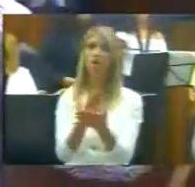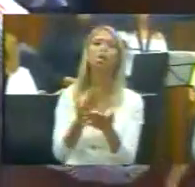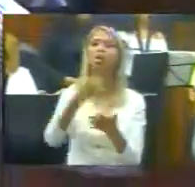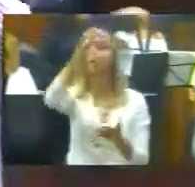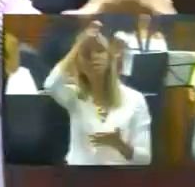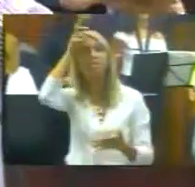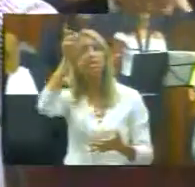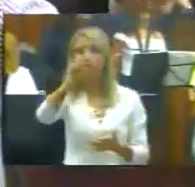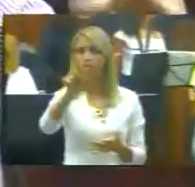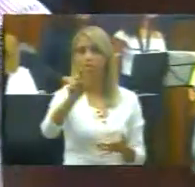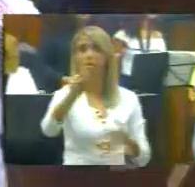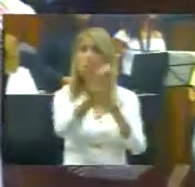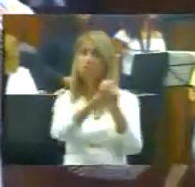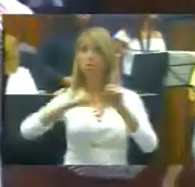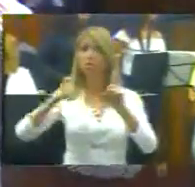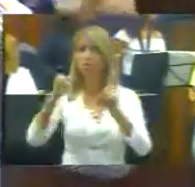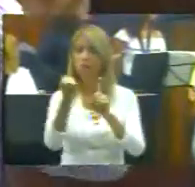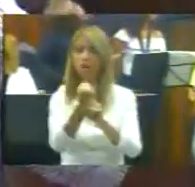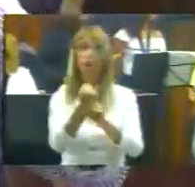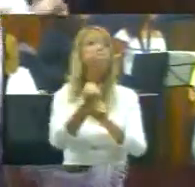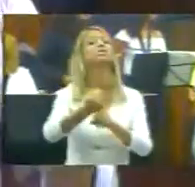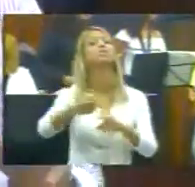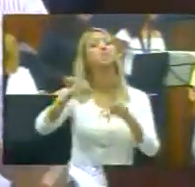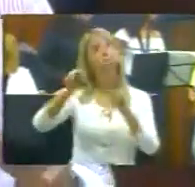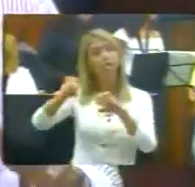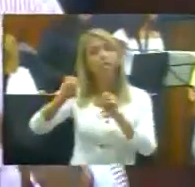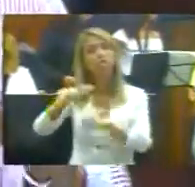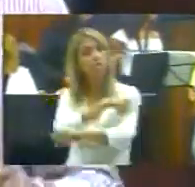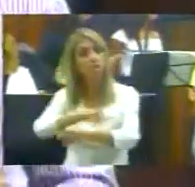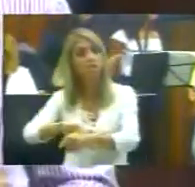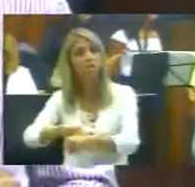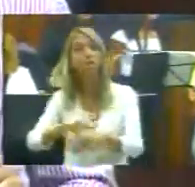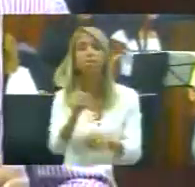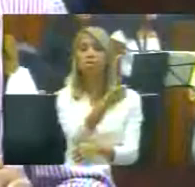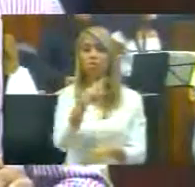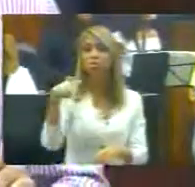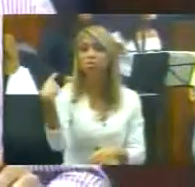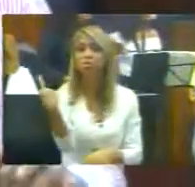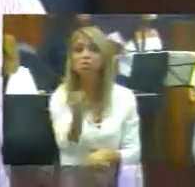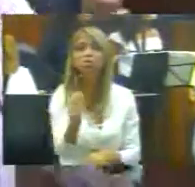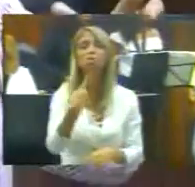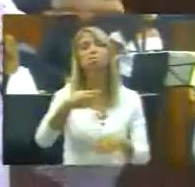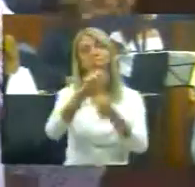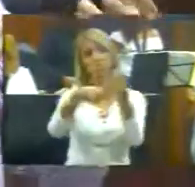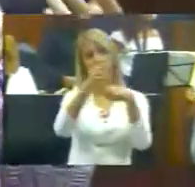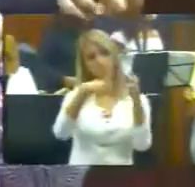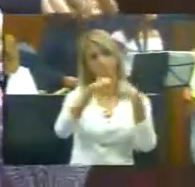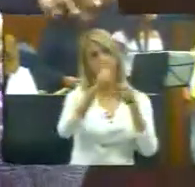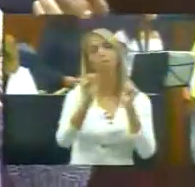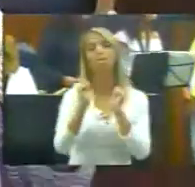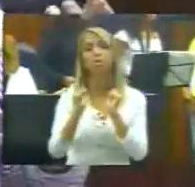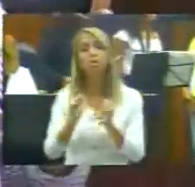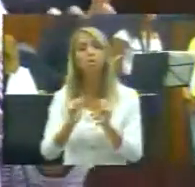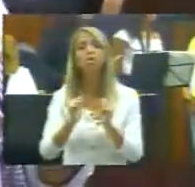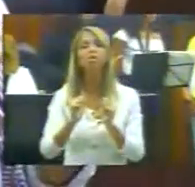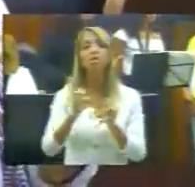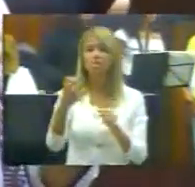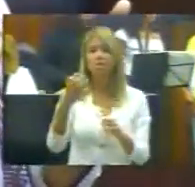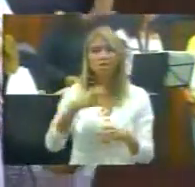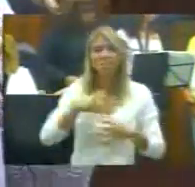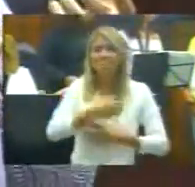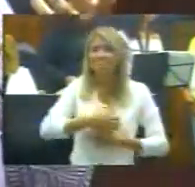sociedade e não é sobre a educação. Todos os setores da administração, todos os setores que causarem